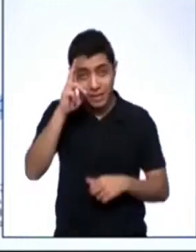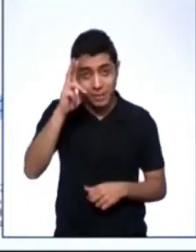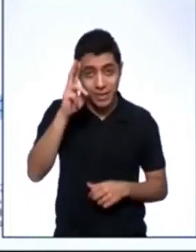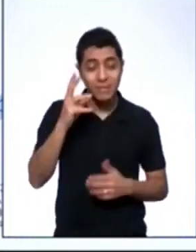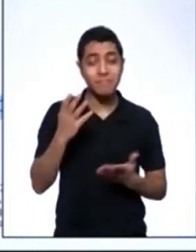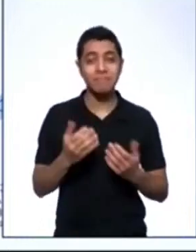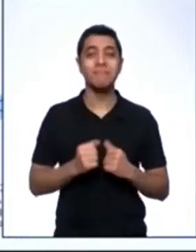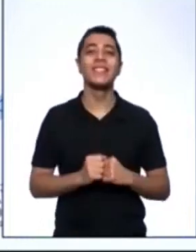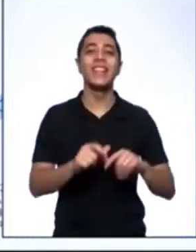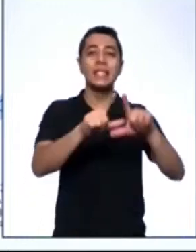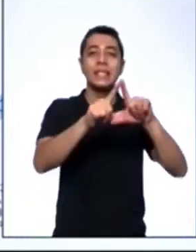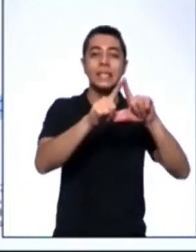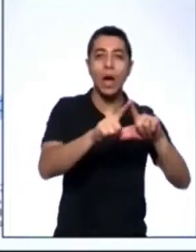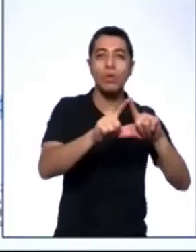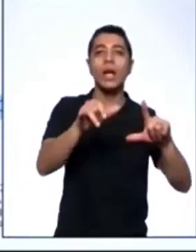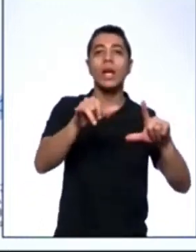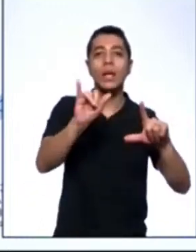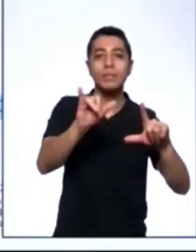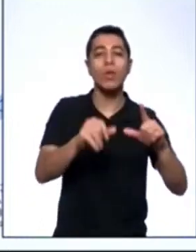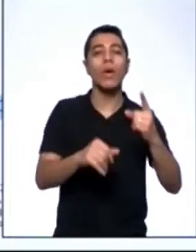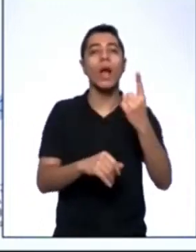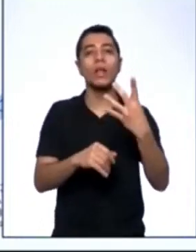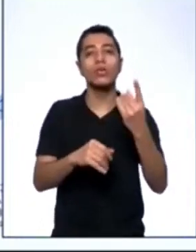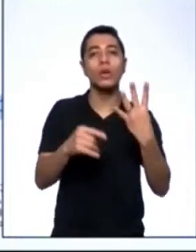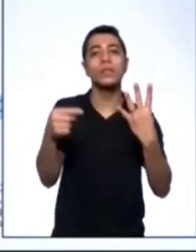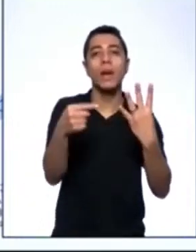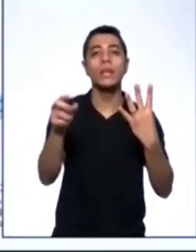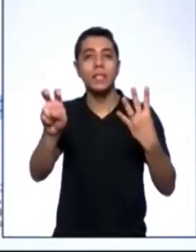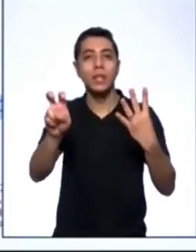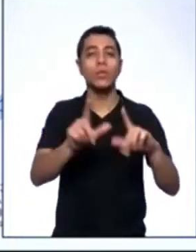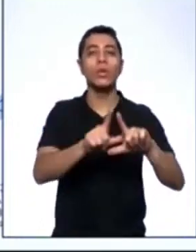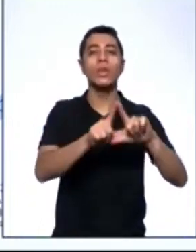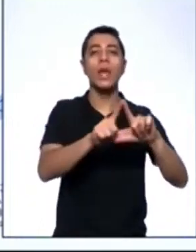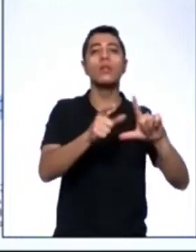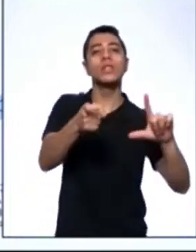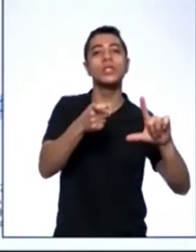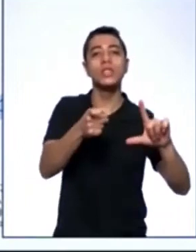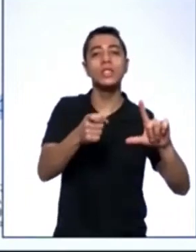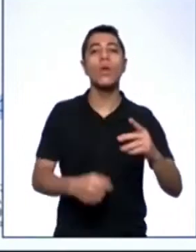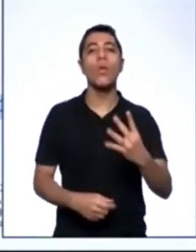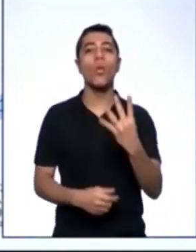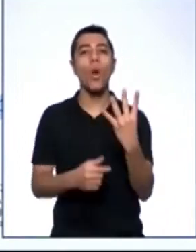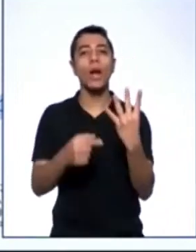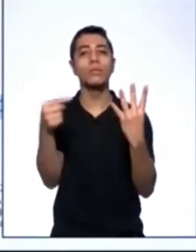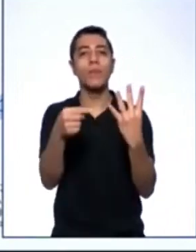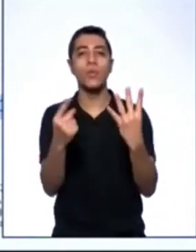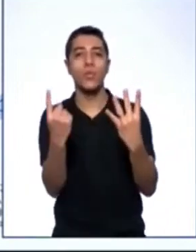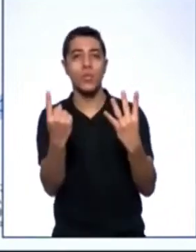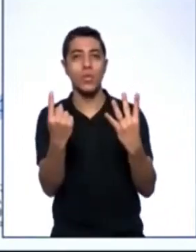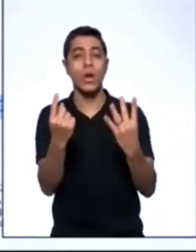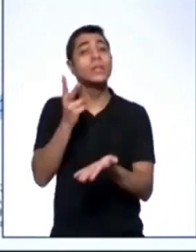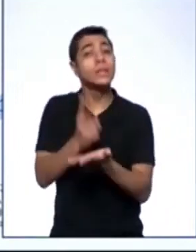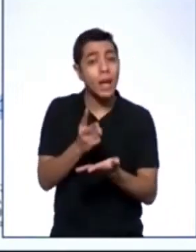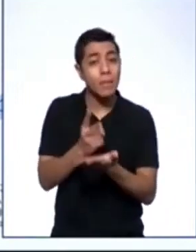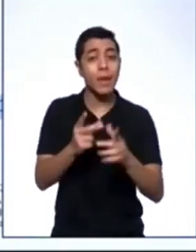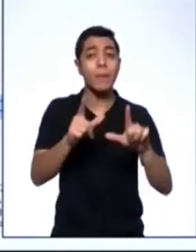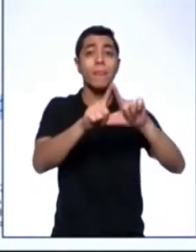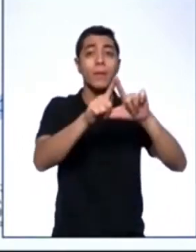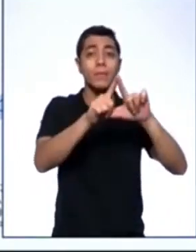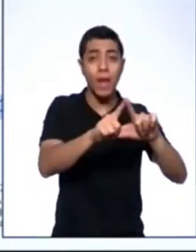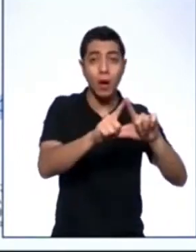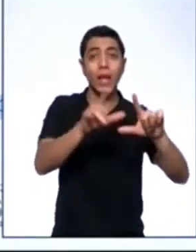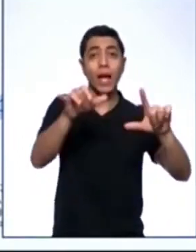Delta x 4 - um sempre que você faz Delta e long a